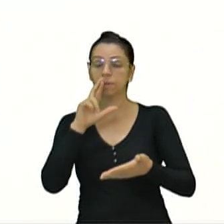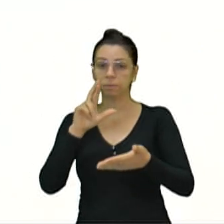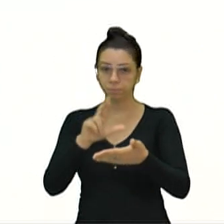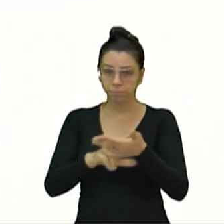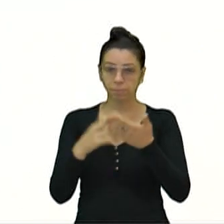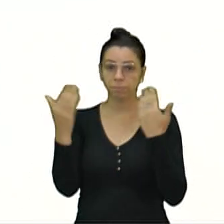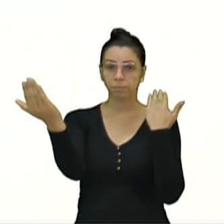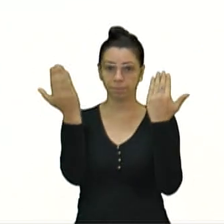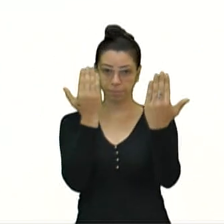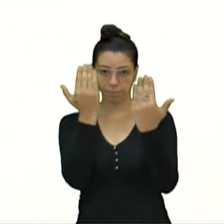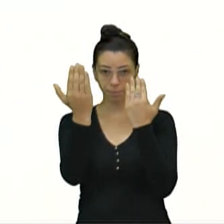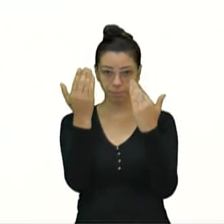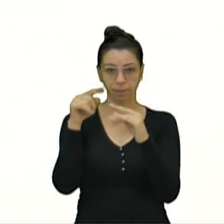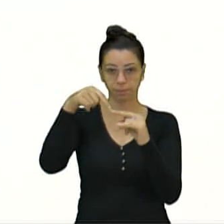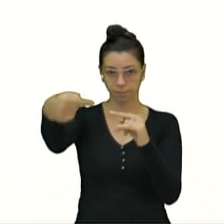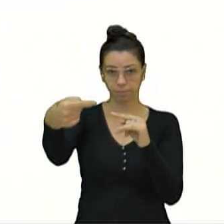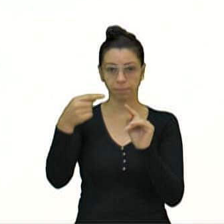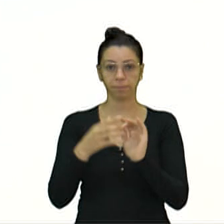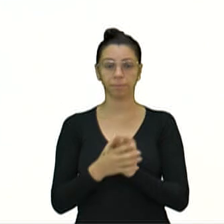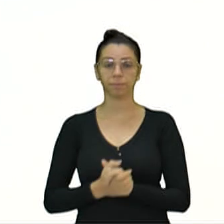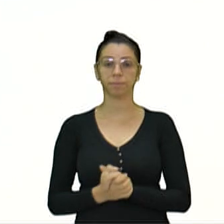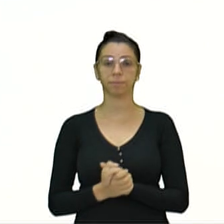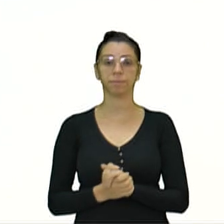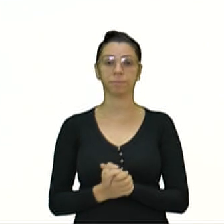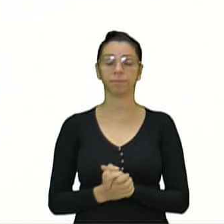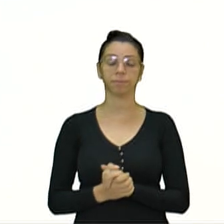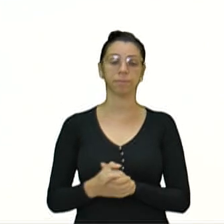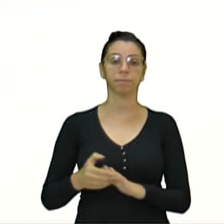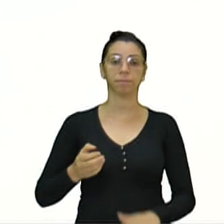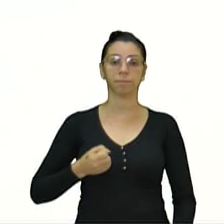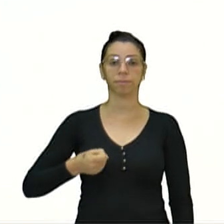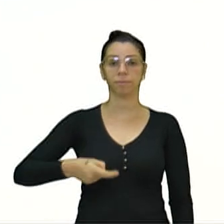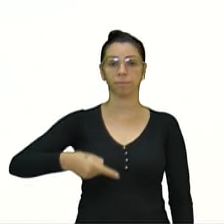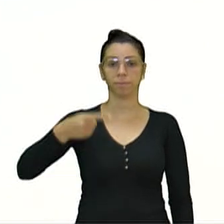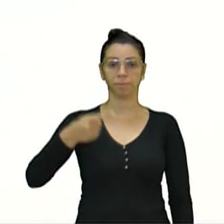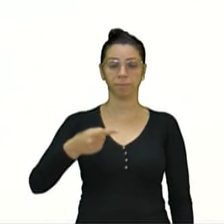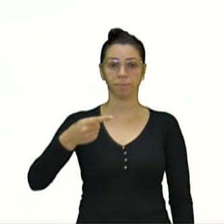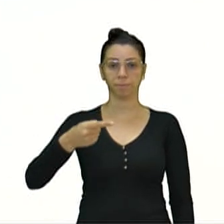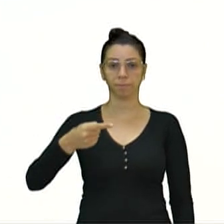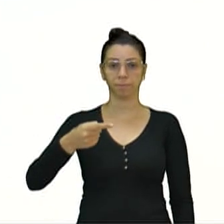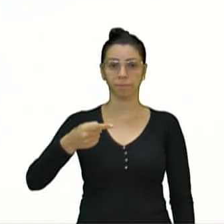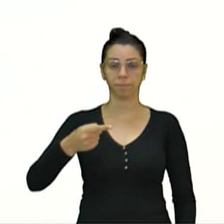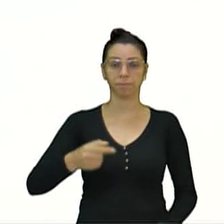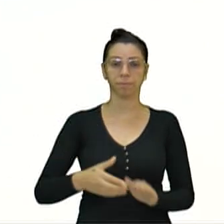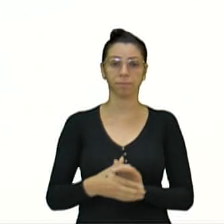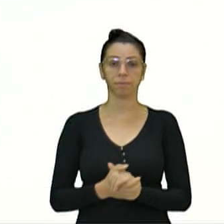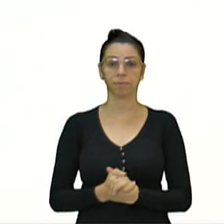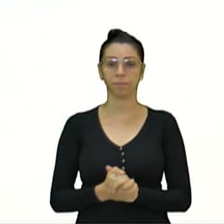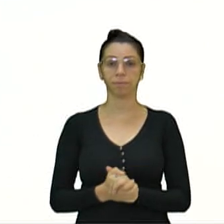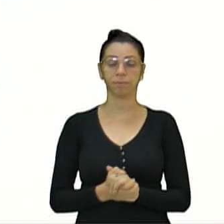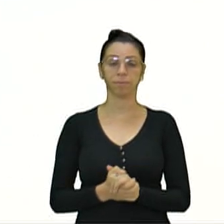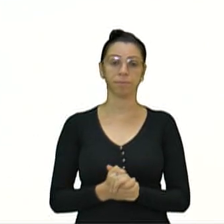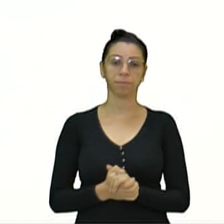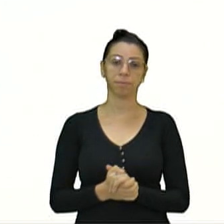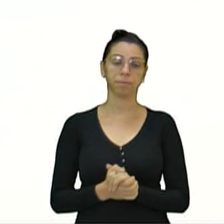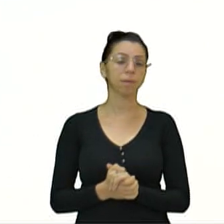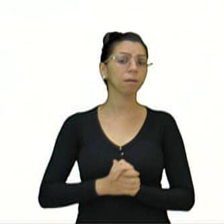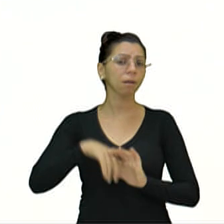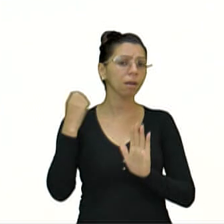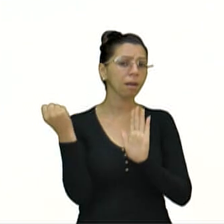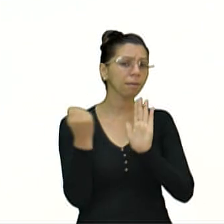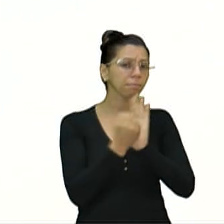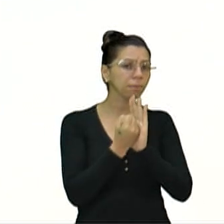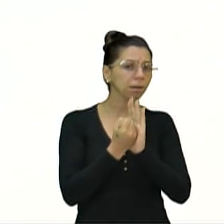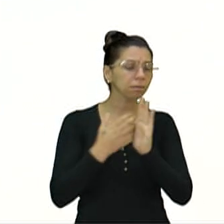poder comparar comigo aqui depois, tá bom? Então, a número 1 diz assim, What's your favorite brand? Qual é a sua marca